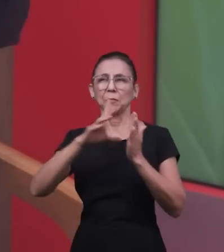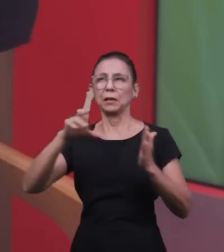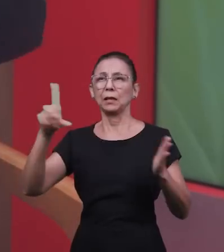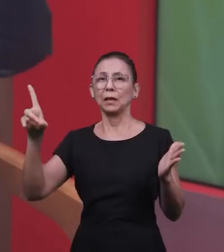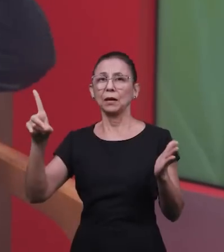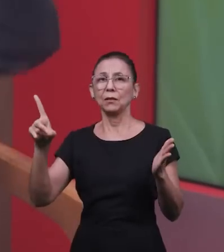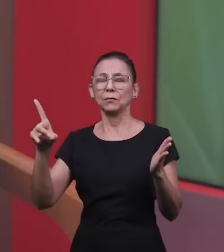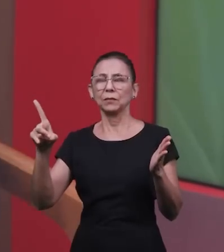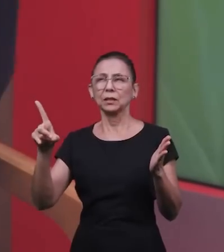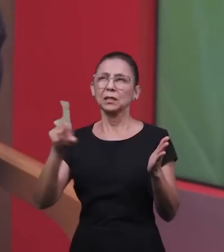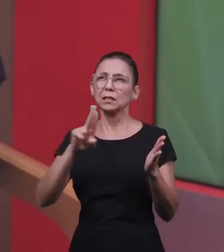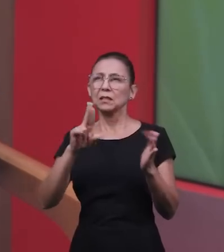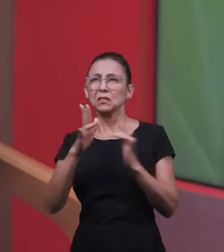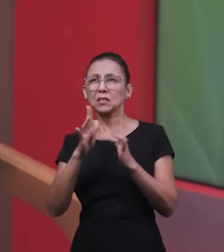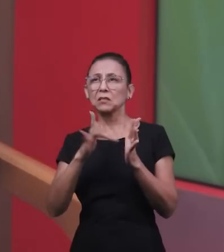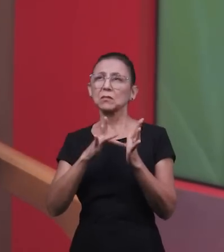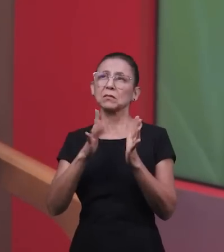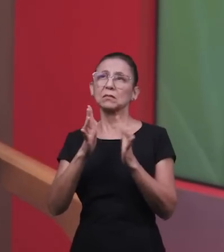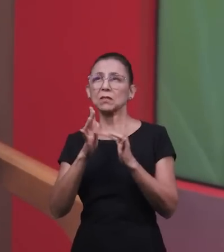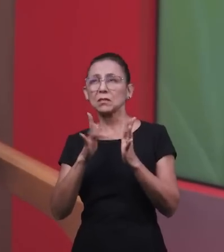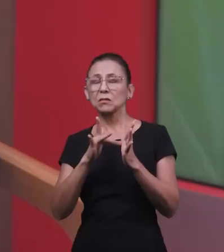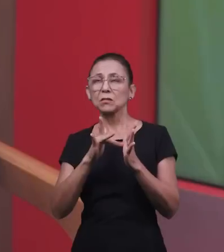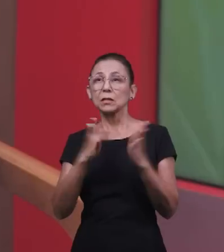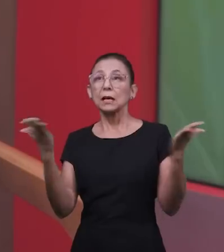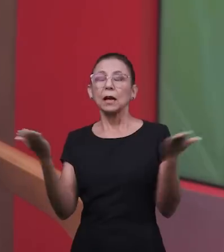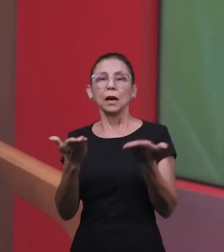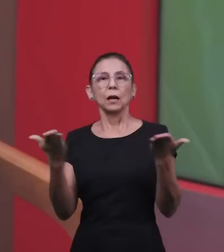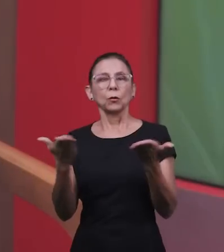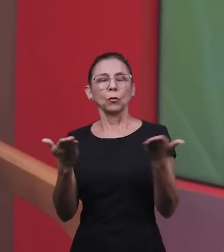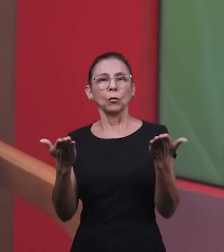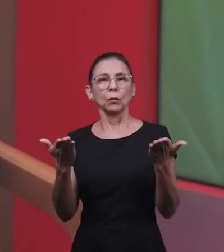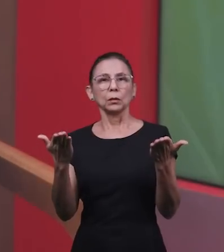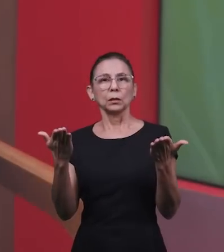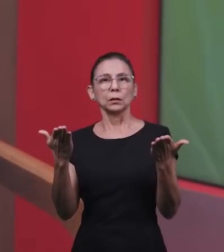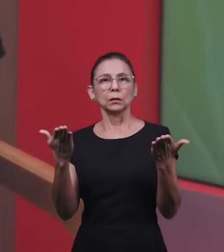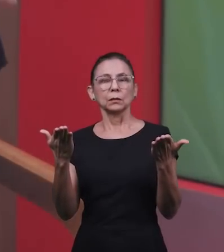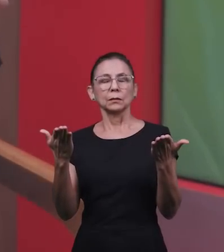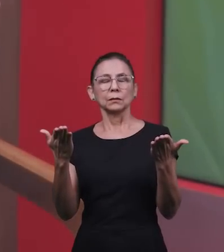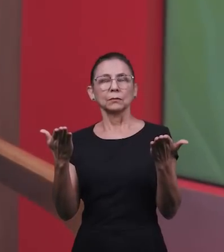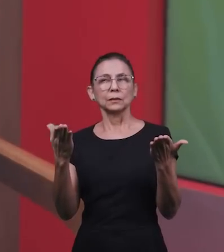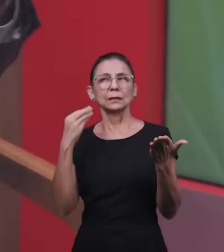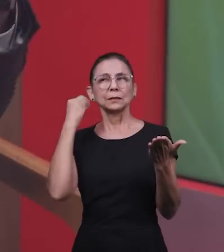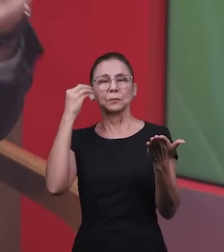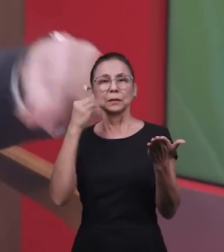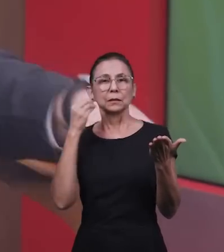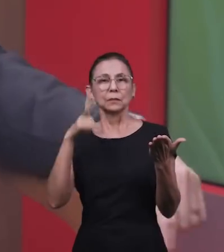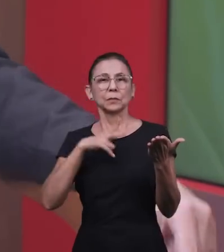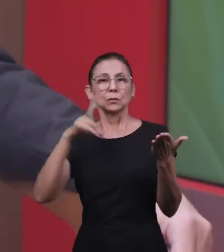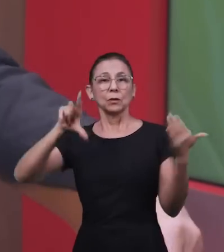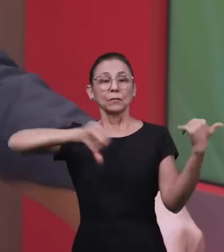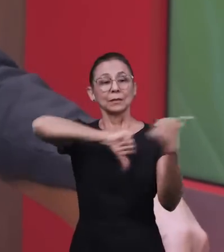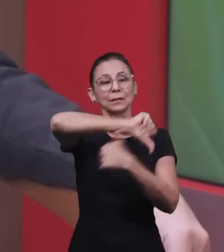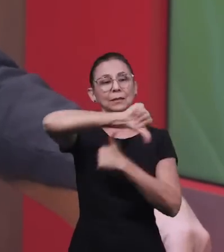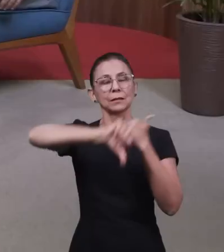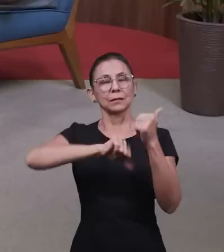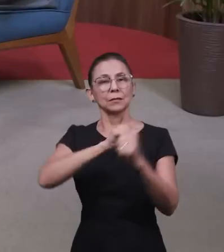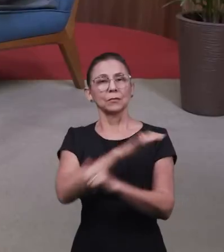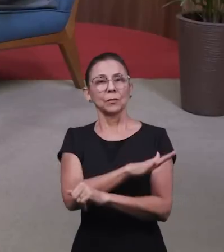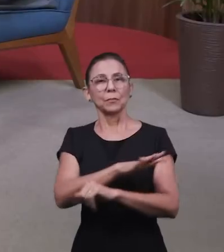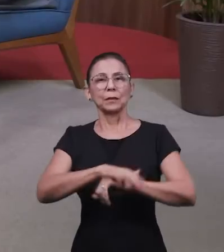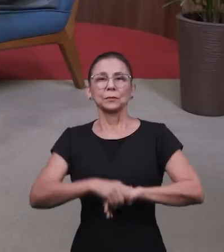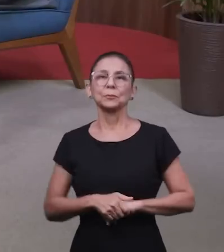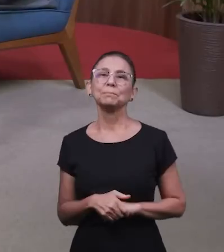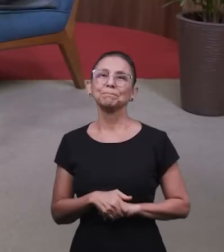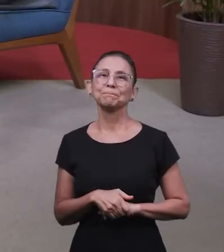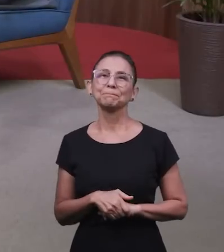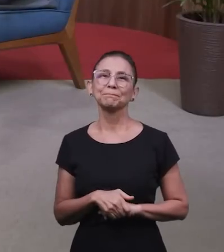age no coração, vem do céu para transformar vidas, libertar, dar a experiência da salvação. Glória a